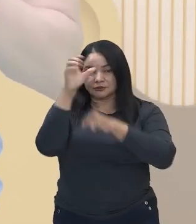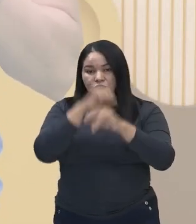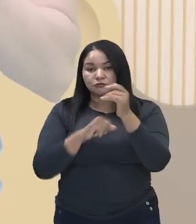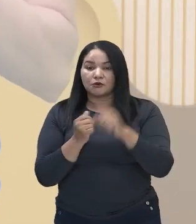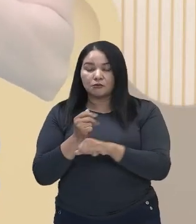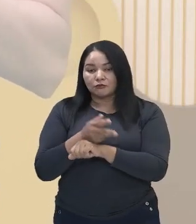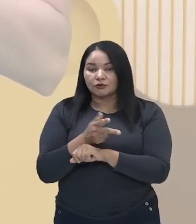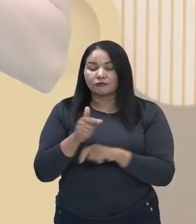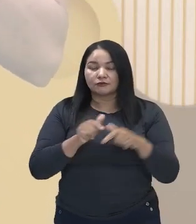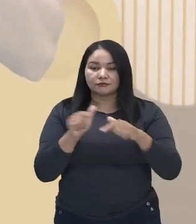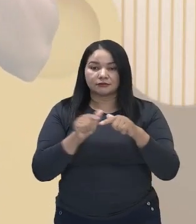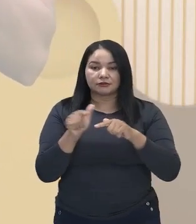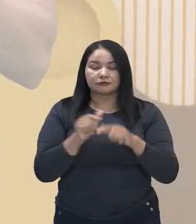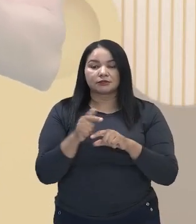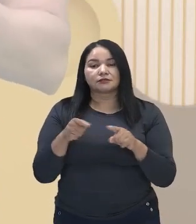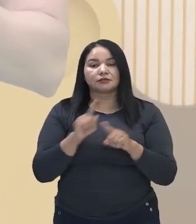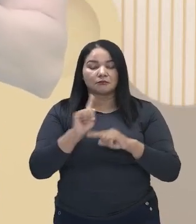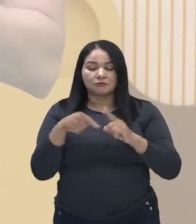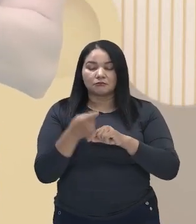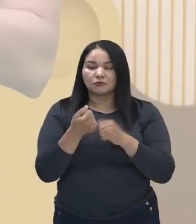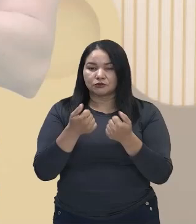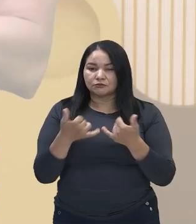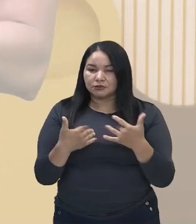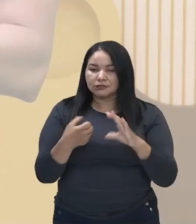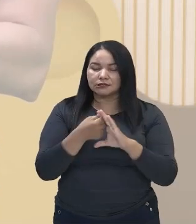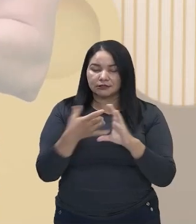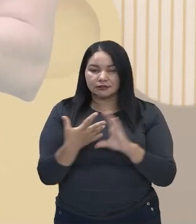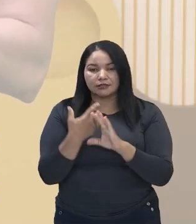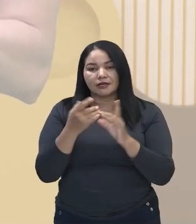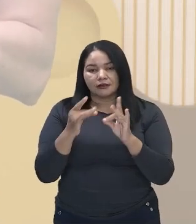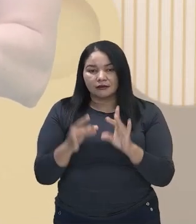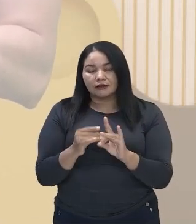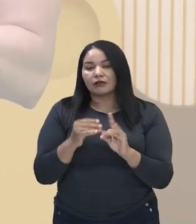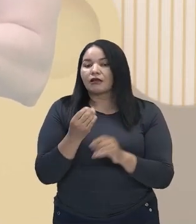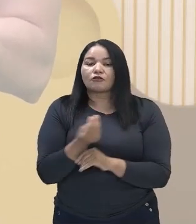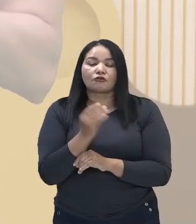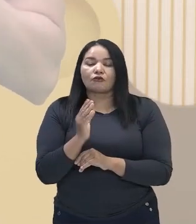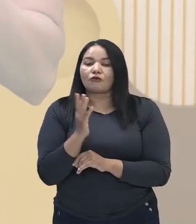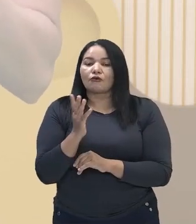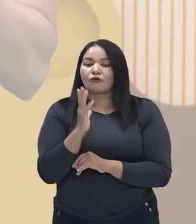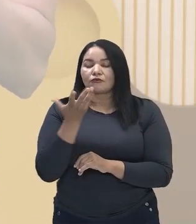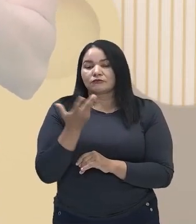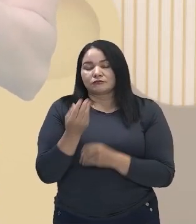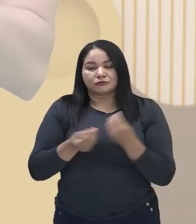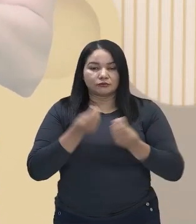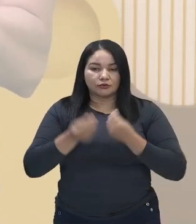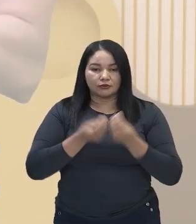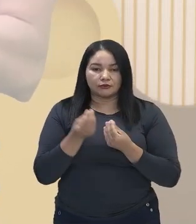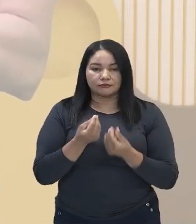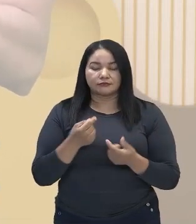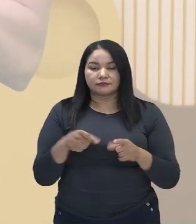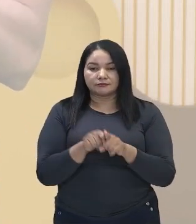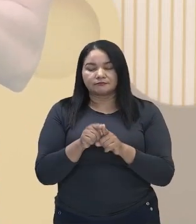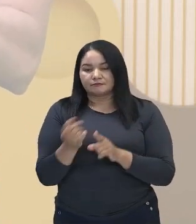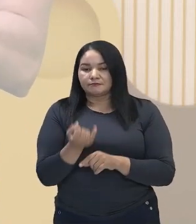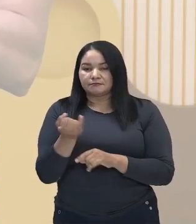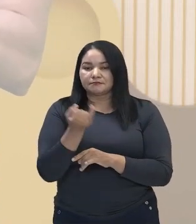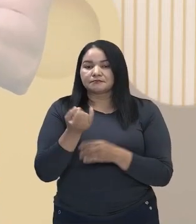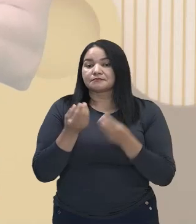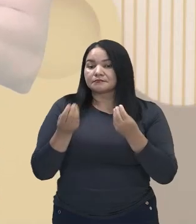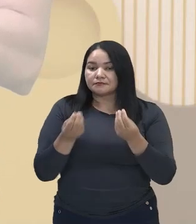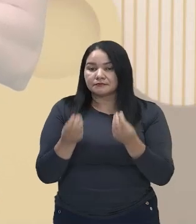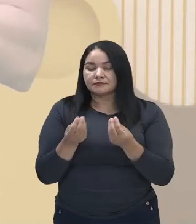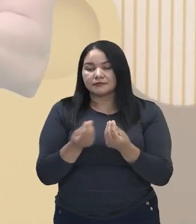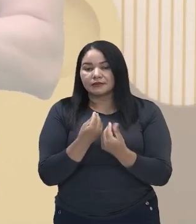trabalho. Daqui a pouco eu vou caracterizar melhor como funciona esse programa Jovem Aprendiz. Vou falar um pouco também da sua importância para inserir